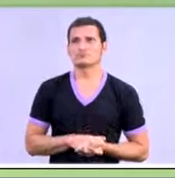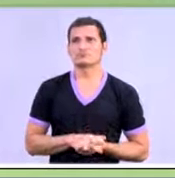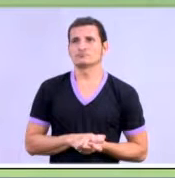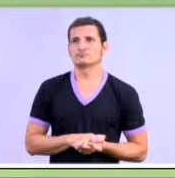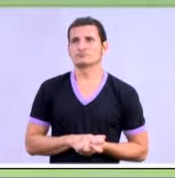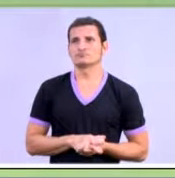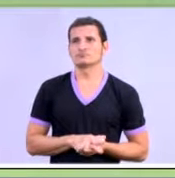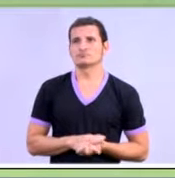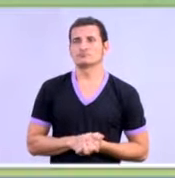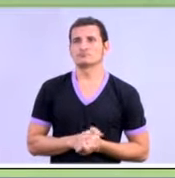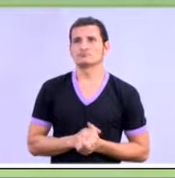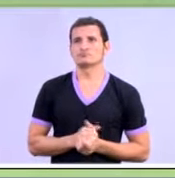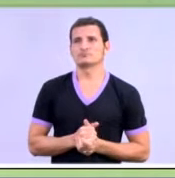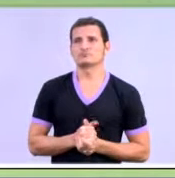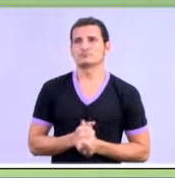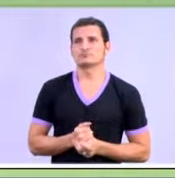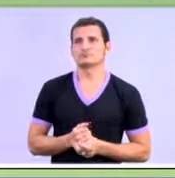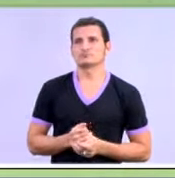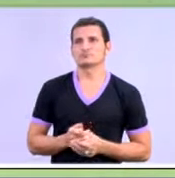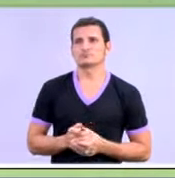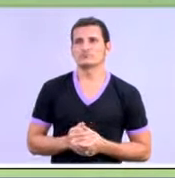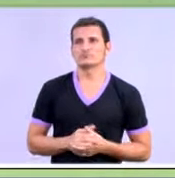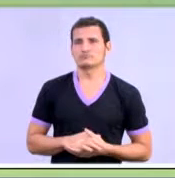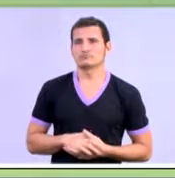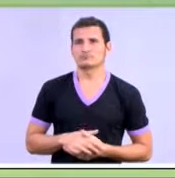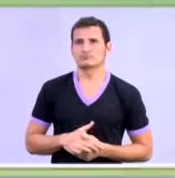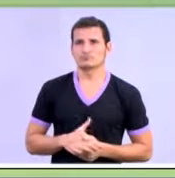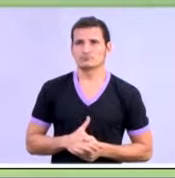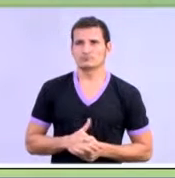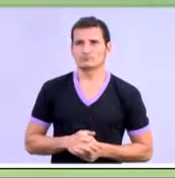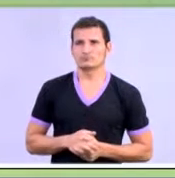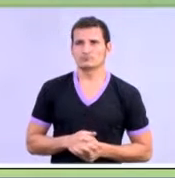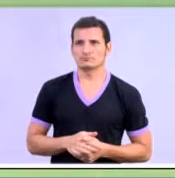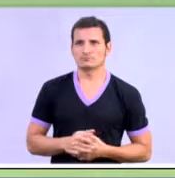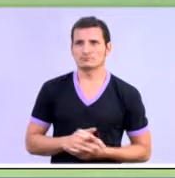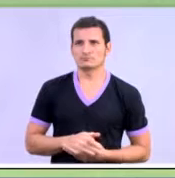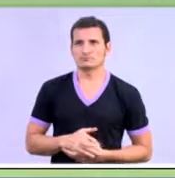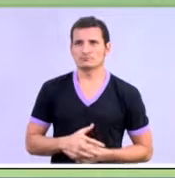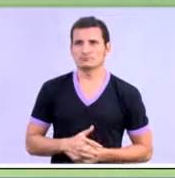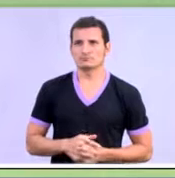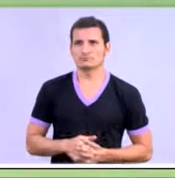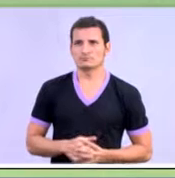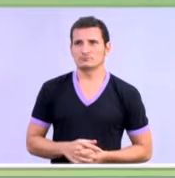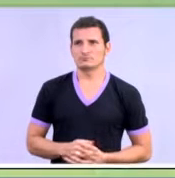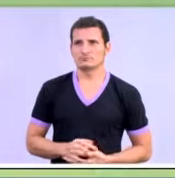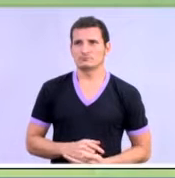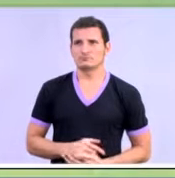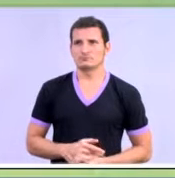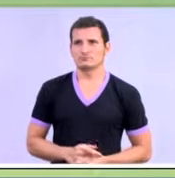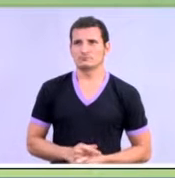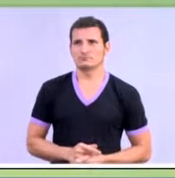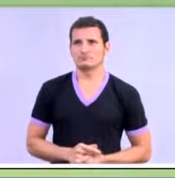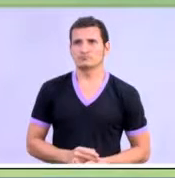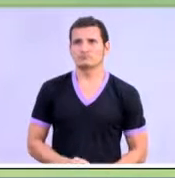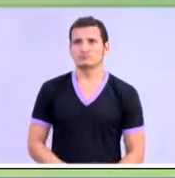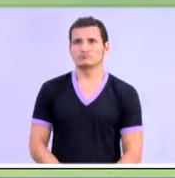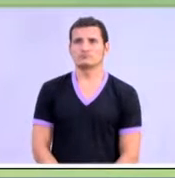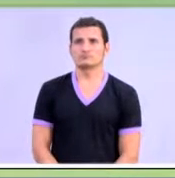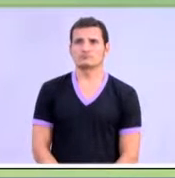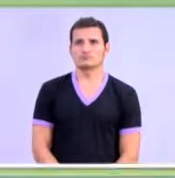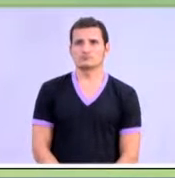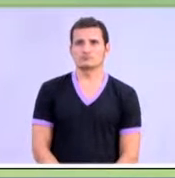eu colocaria aqui, o atributo número receberia esse número. O atributo